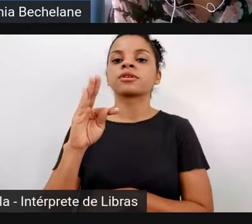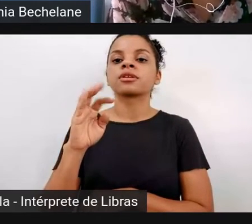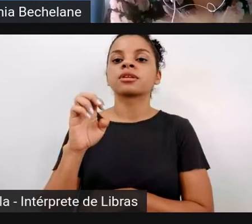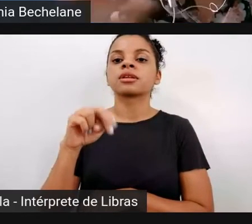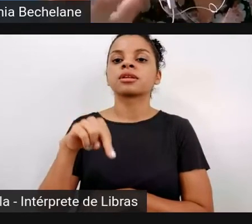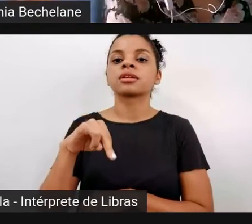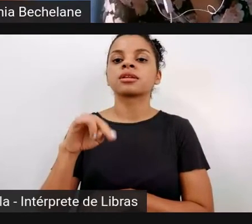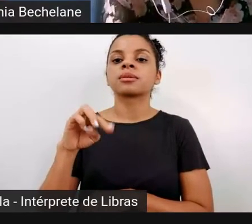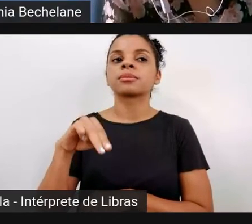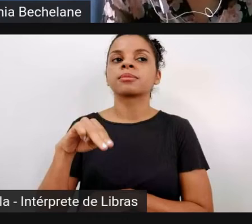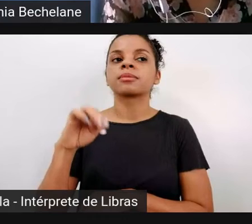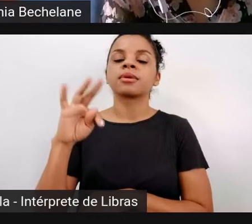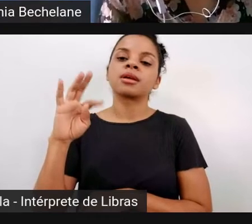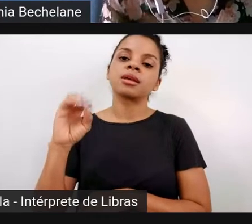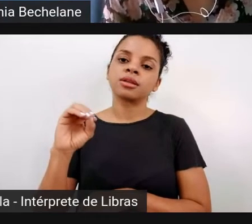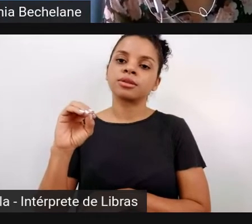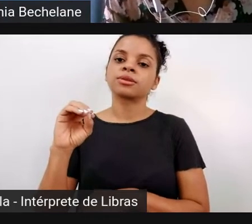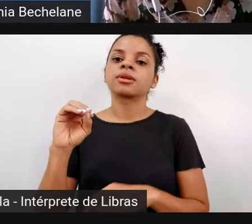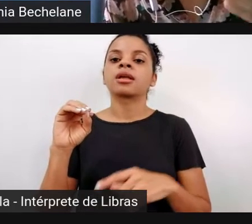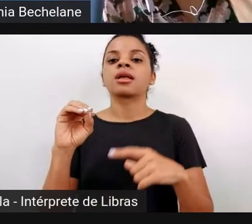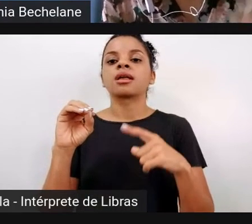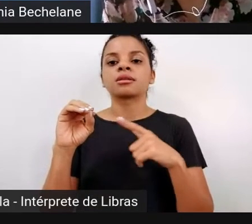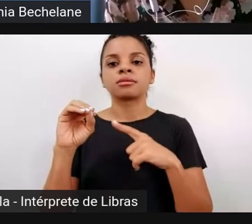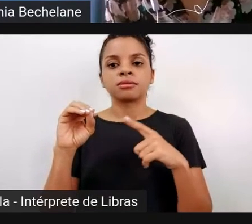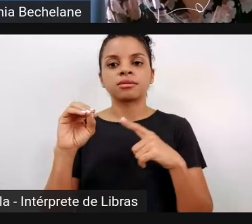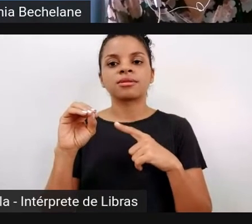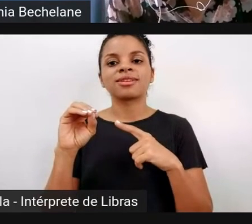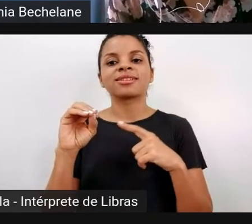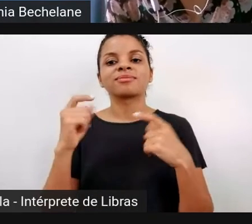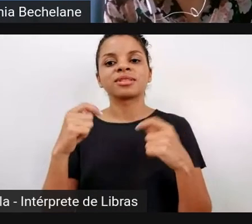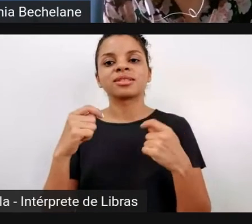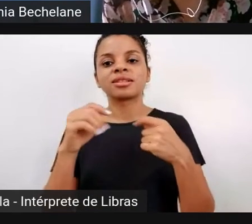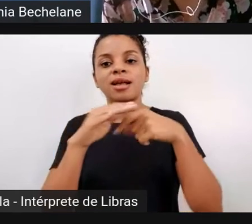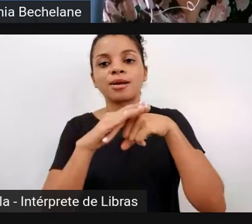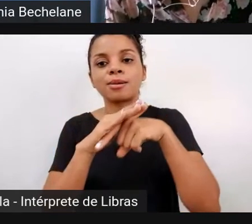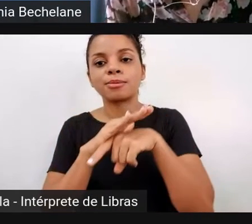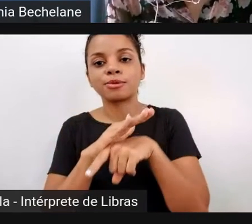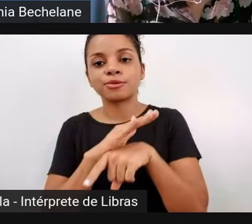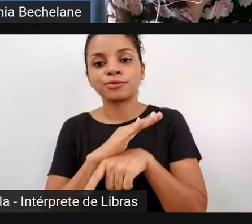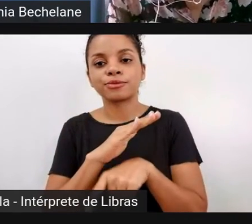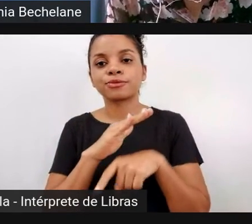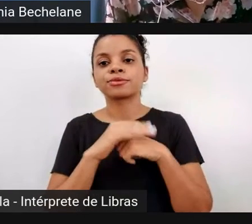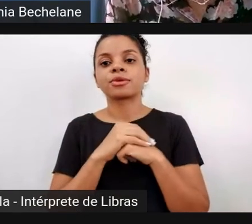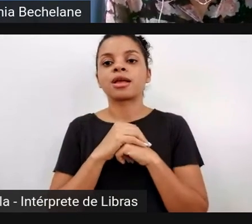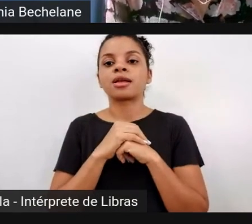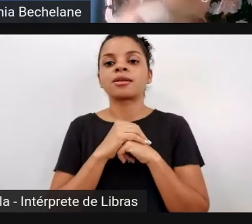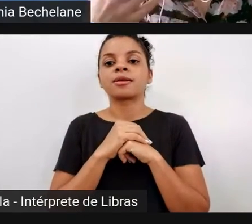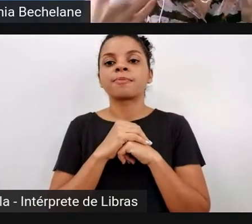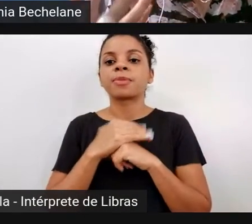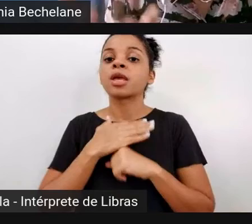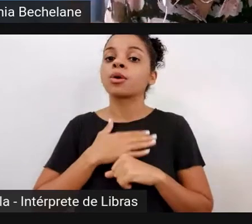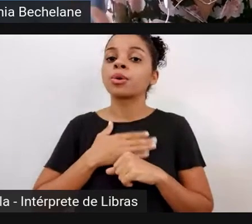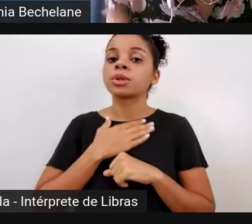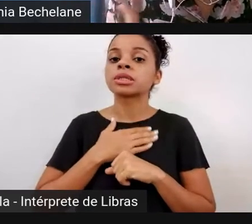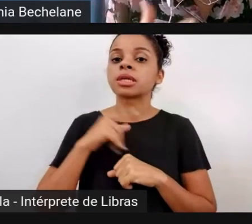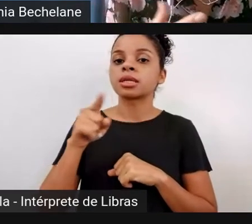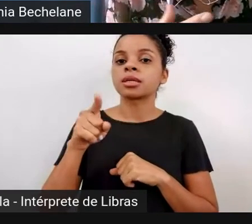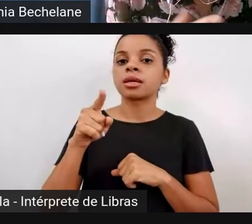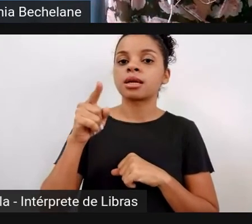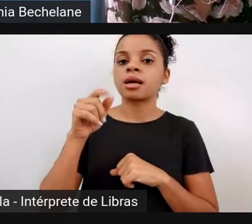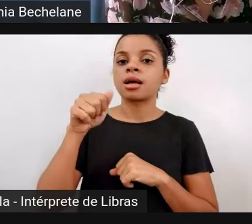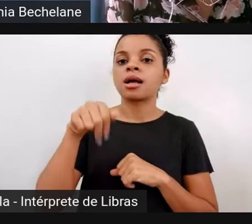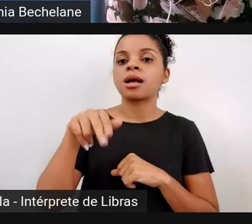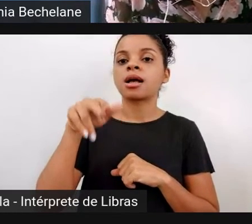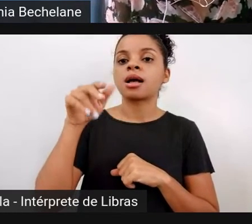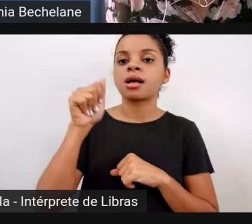têm, aí eu tenho que aprofundar mais no conceito, mas eu gostei bastante, Ana. Eu acho que